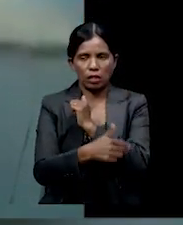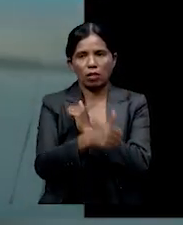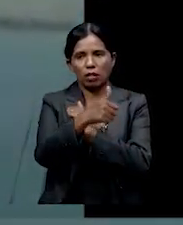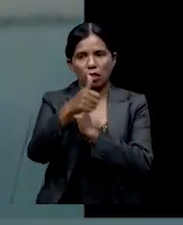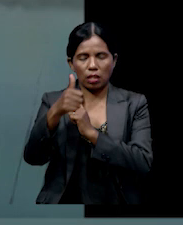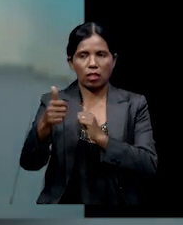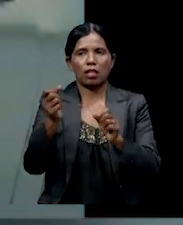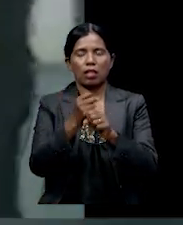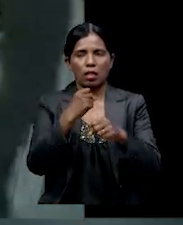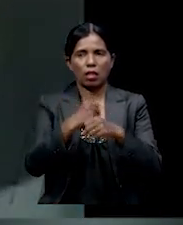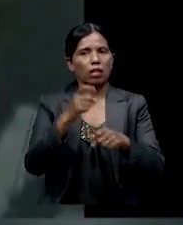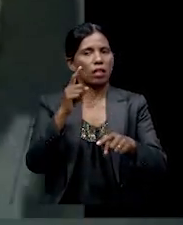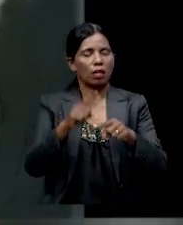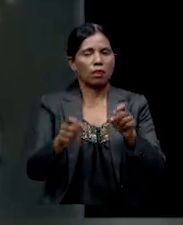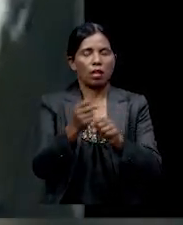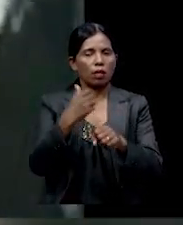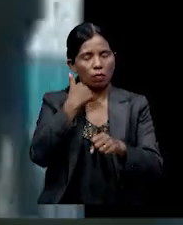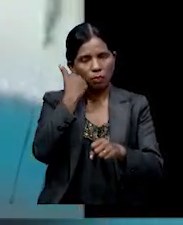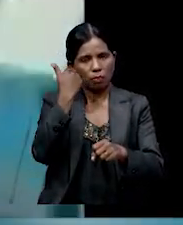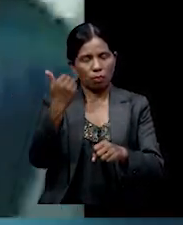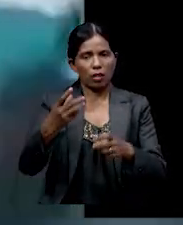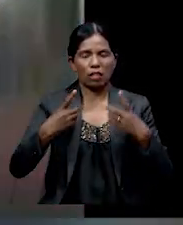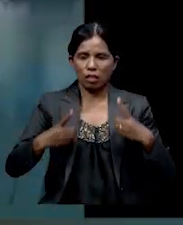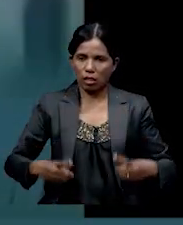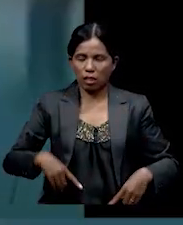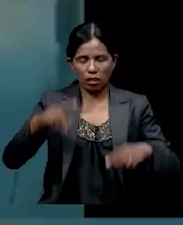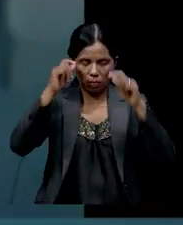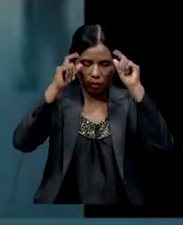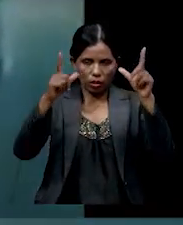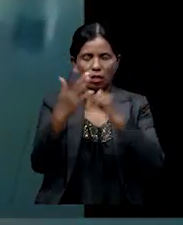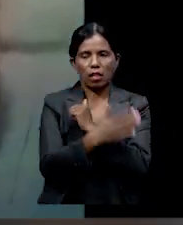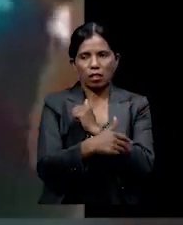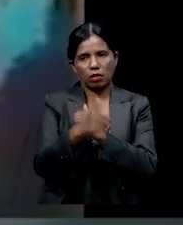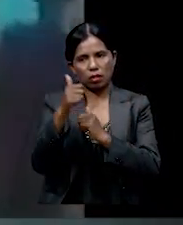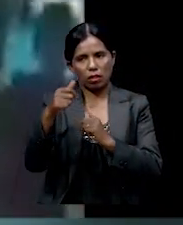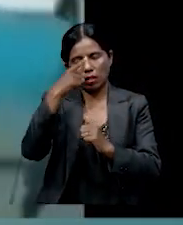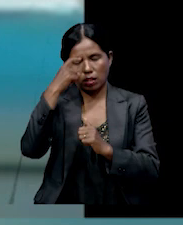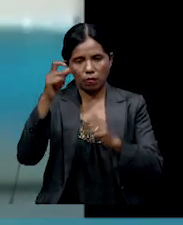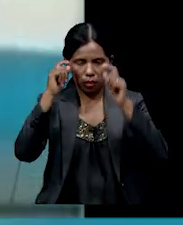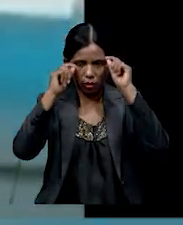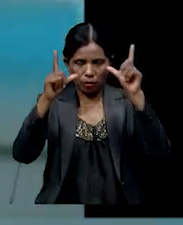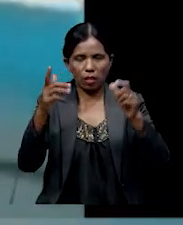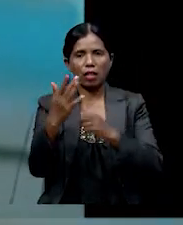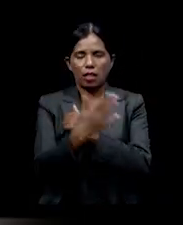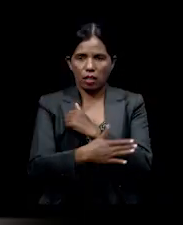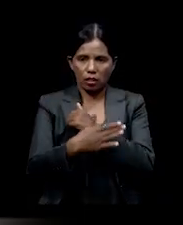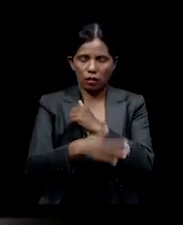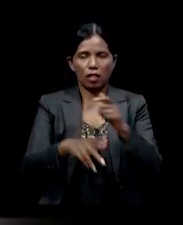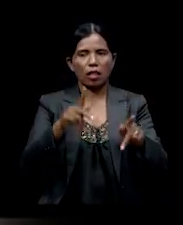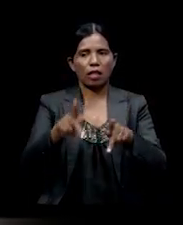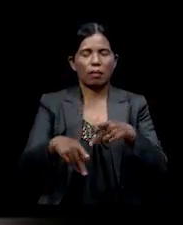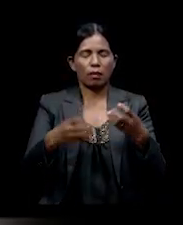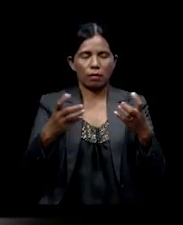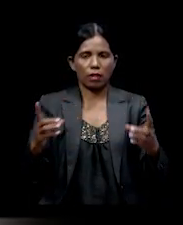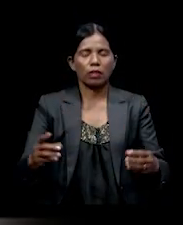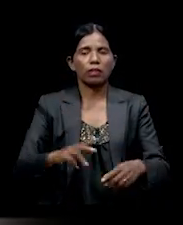estabelece, nune labele hamoe ka hamonu dignidade Timor-Leste nian e nação seluk, tamba Timor-Leste raida nebe ema barak luta